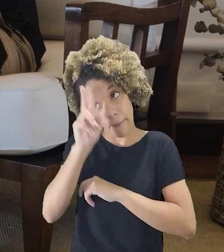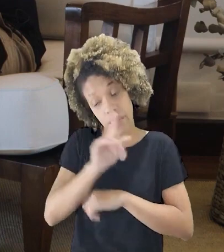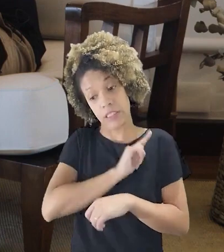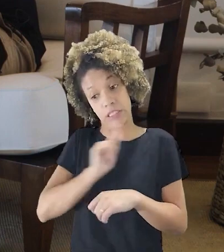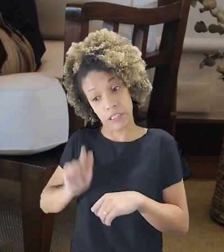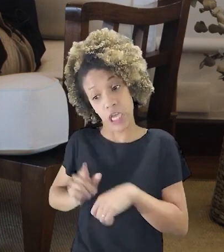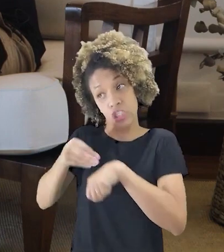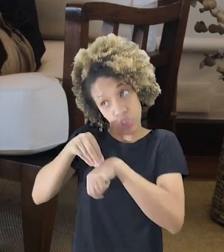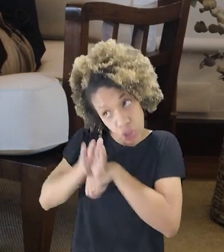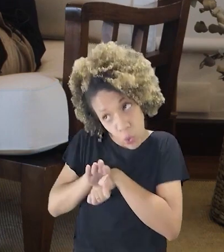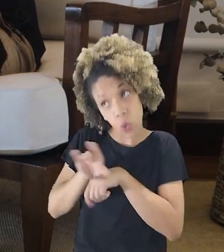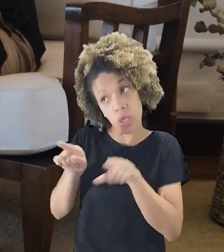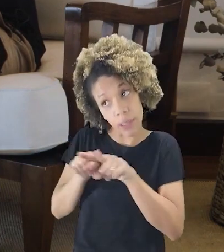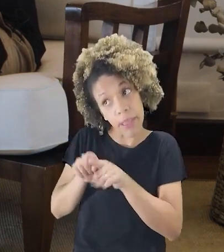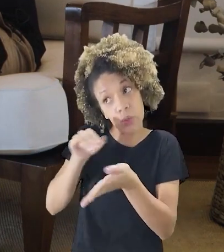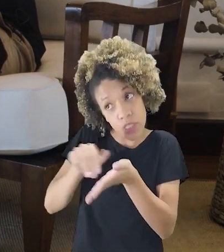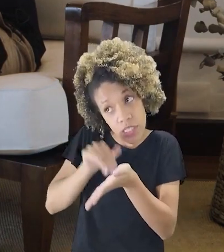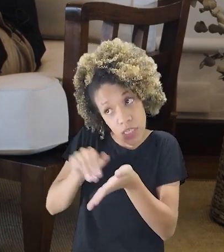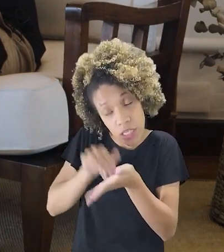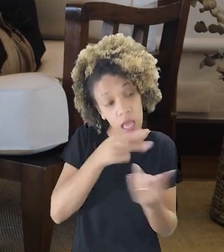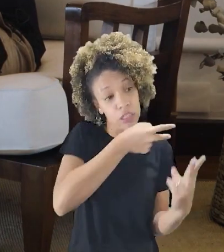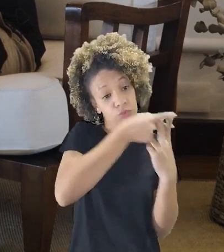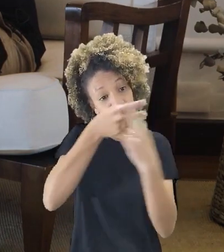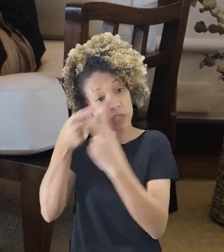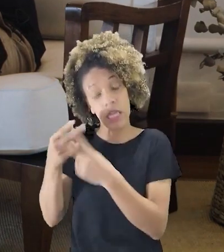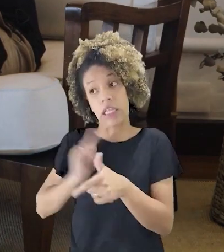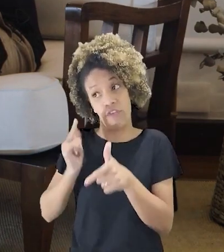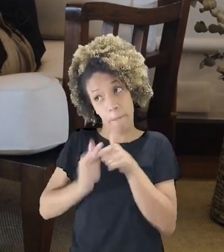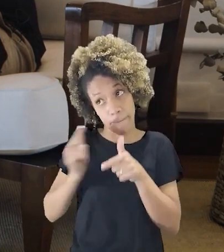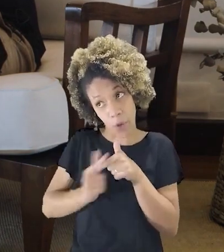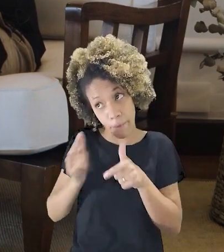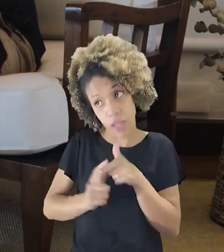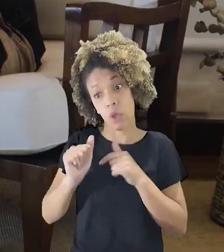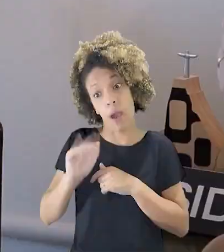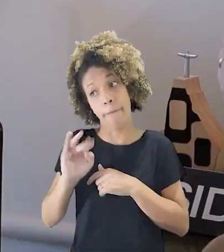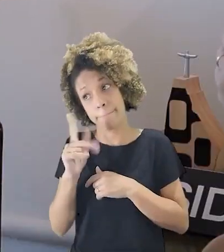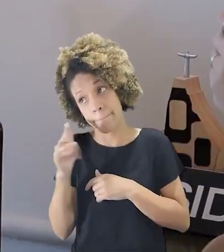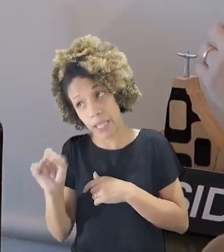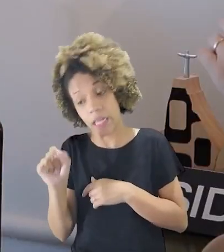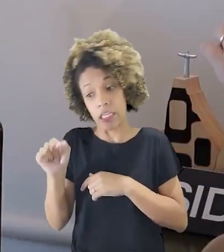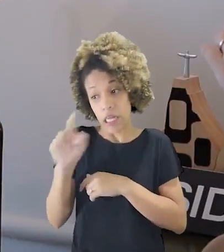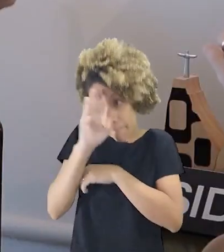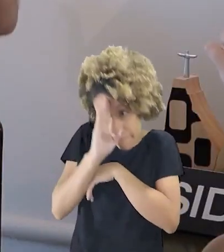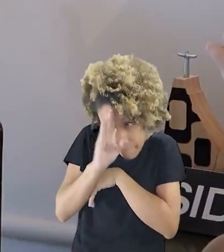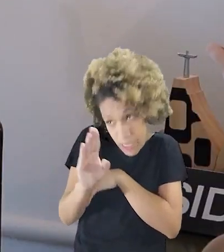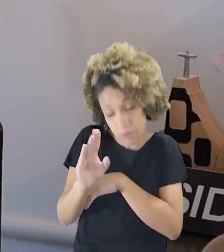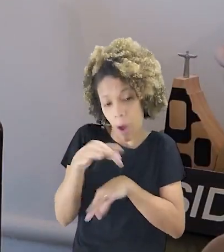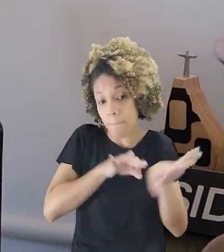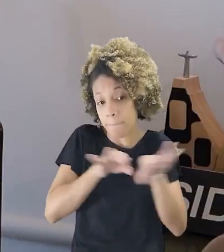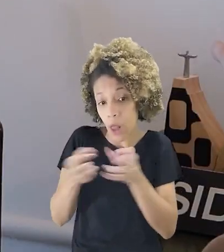que indicou o secretário de assuntos penitenciários, que deu problema. Que o bandido Abelha, que hoje é o pivô de boa parte disso